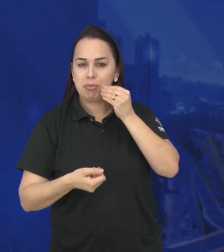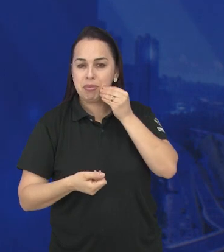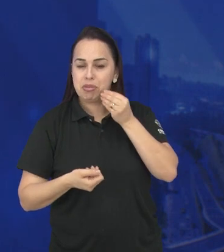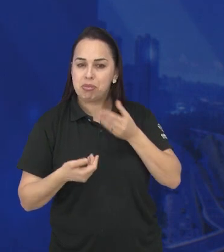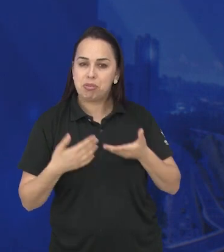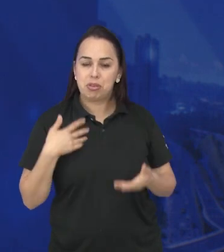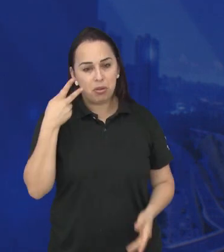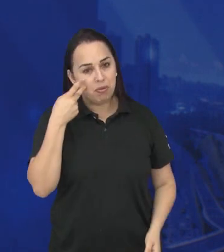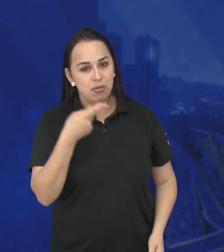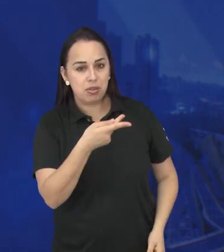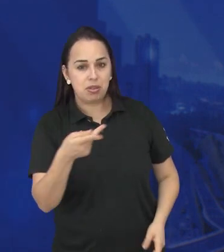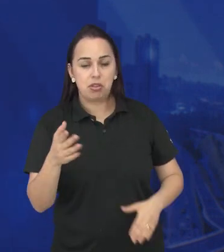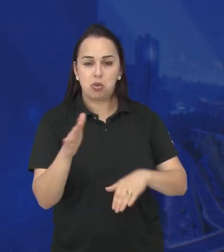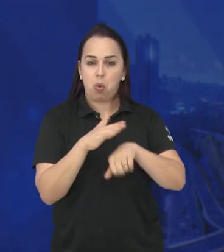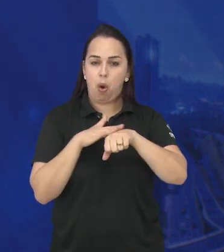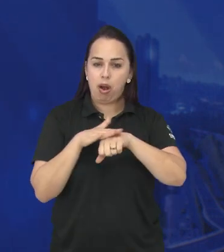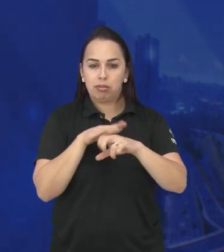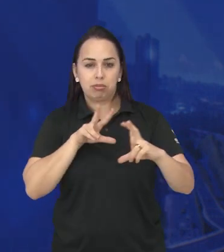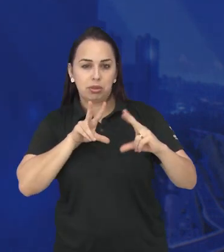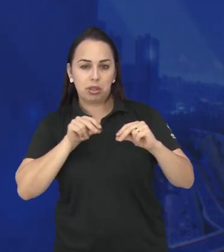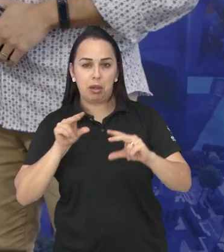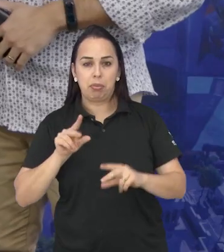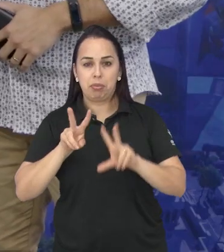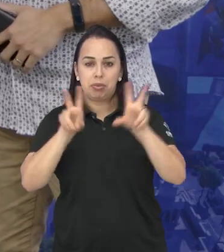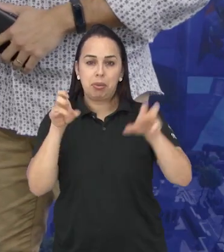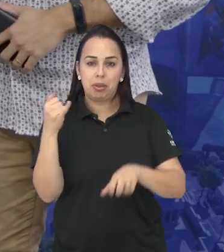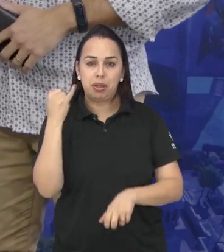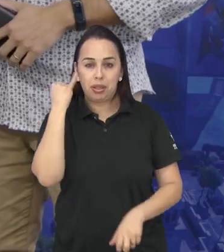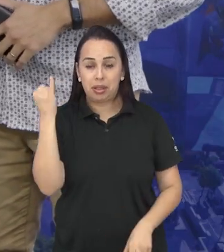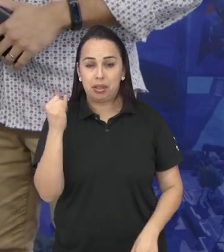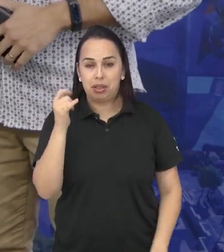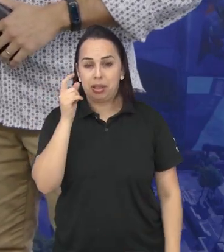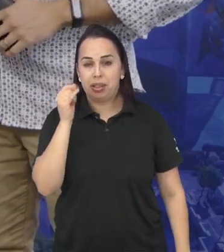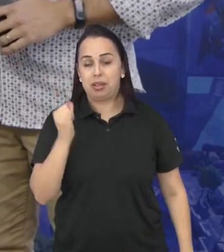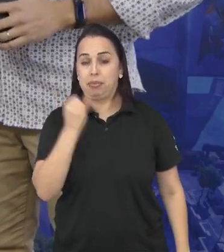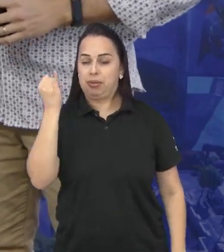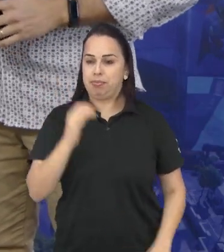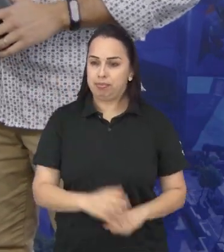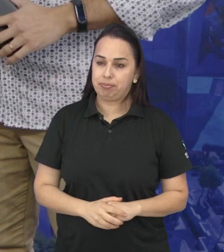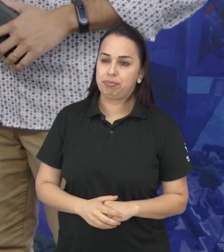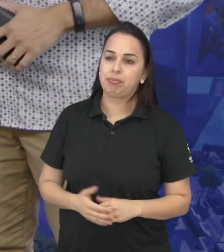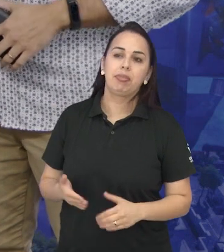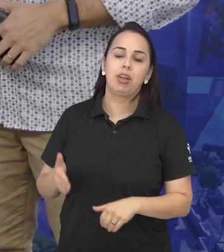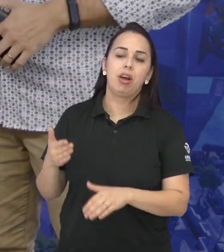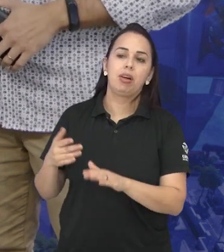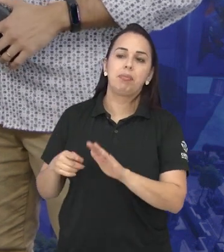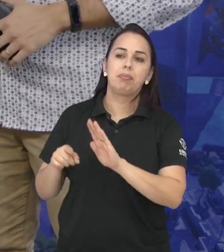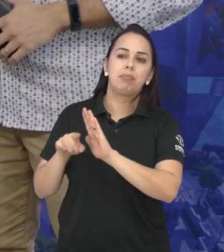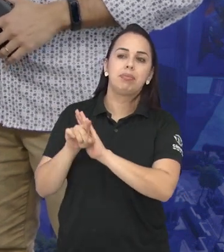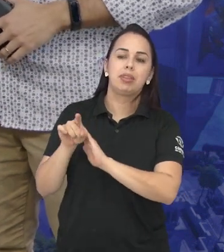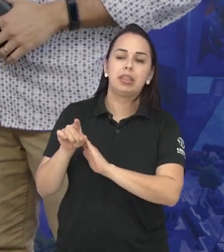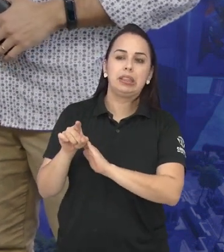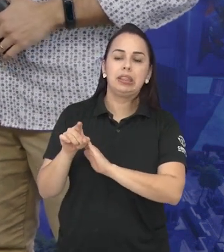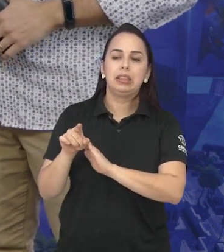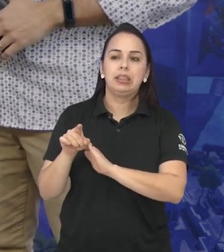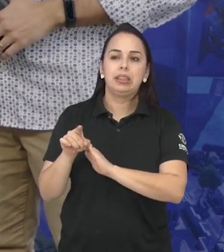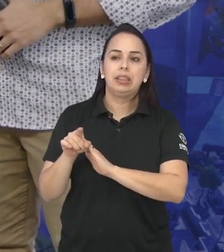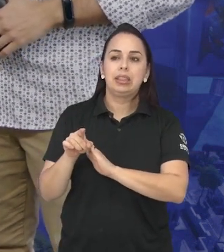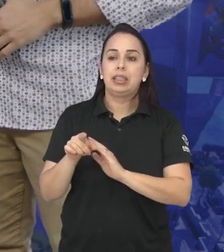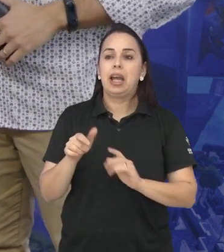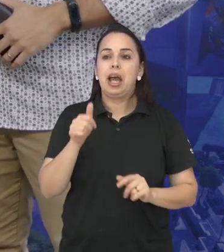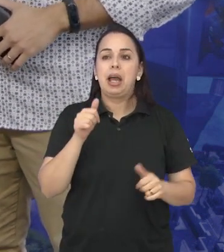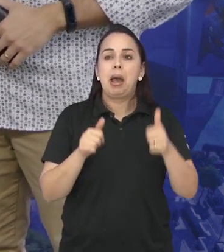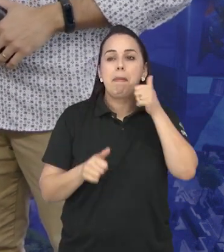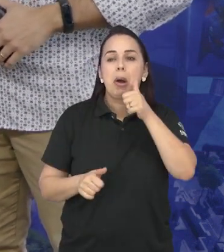hoje para a gente conversar um pouco sobre esse tema muito interessante. É isso aí. E já vamos começar falando sobre as dificuldades que as